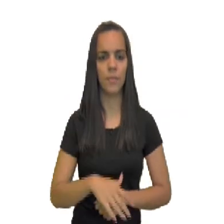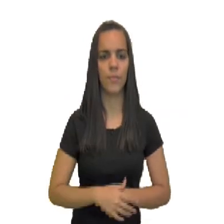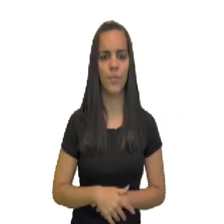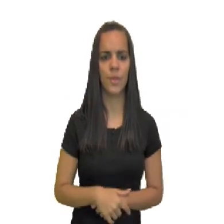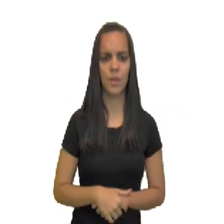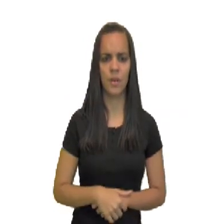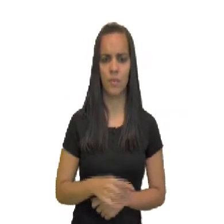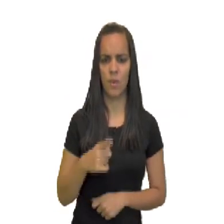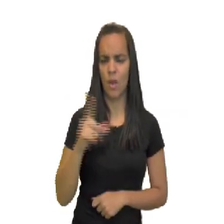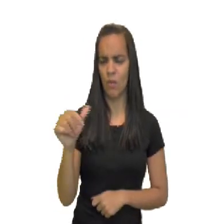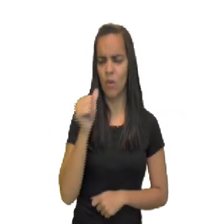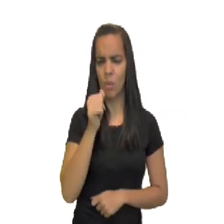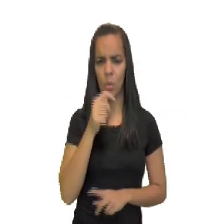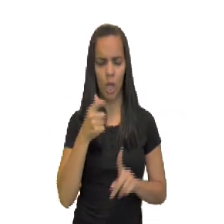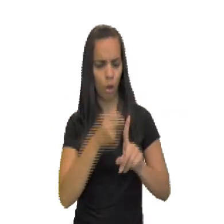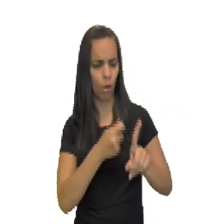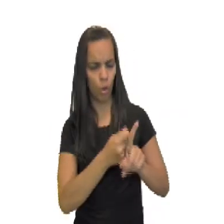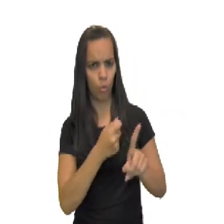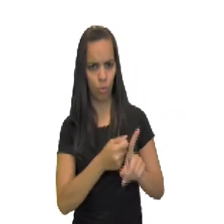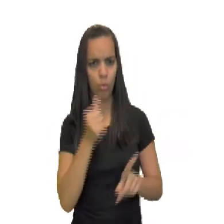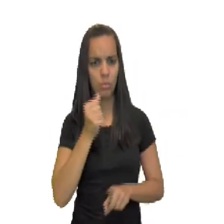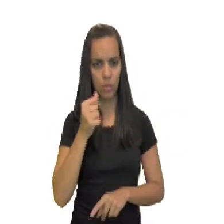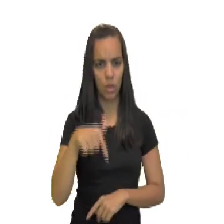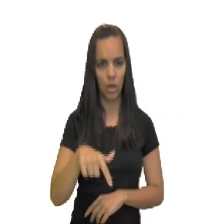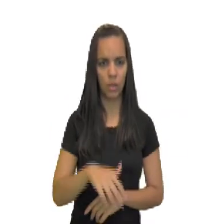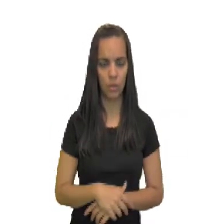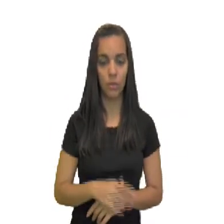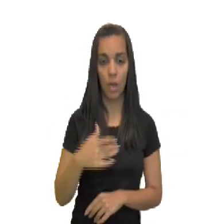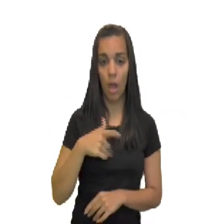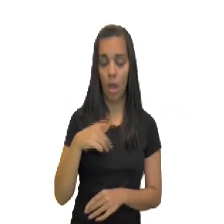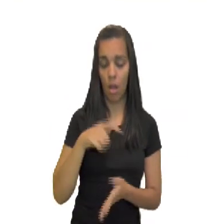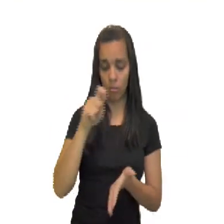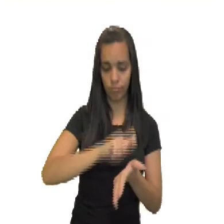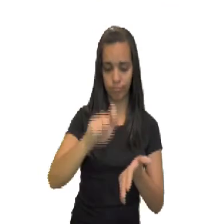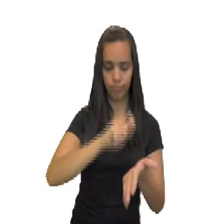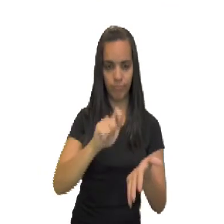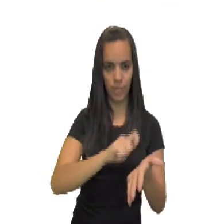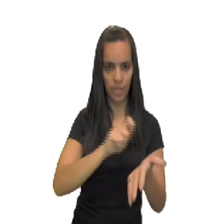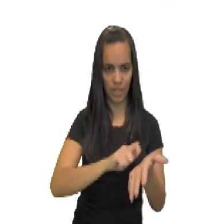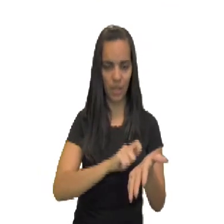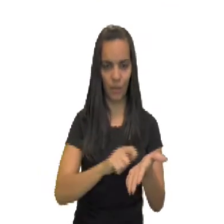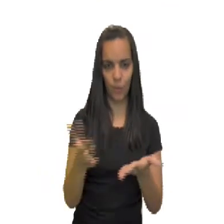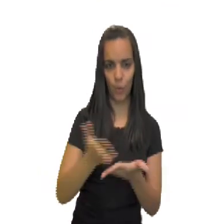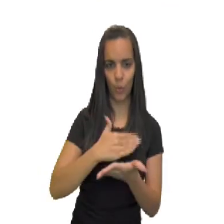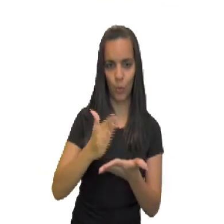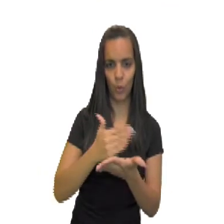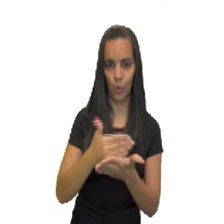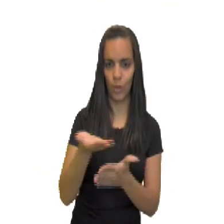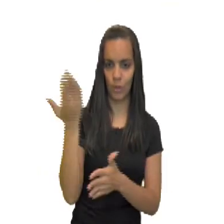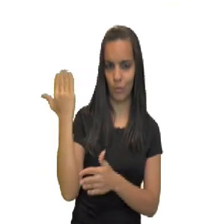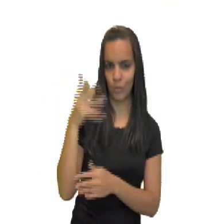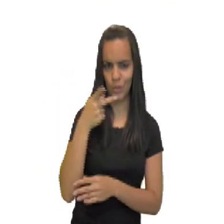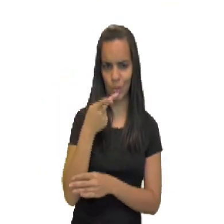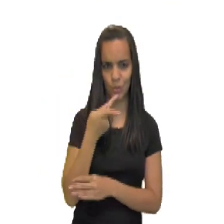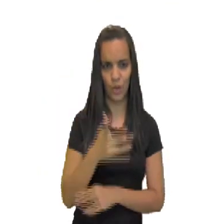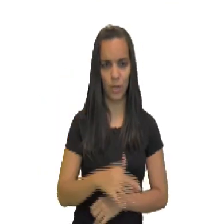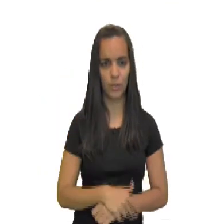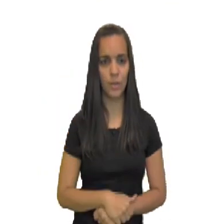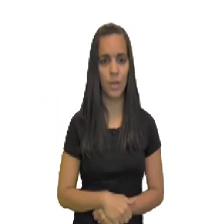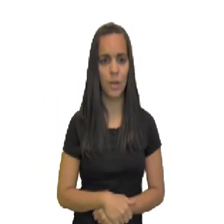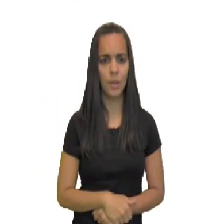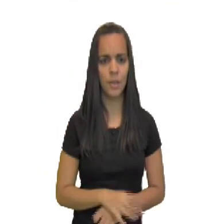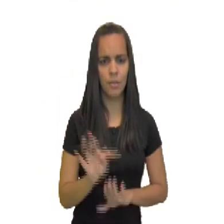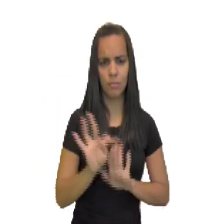outra precursora do feminismo no Brasil, que é autora do livro que eu tinha falado no outro slide, né? no outro